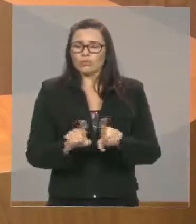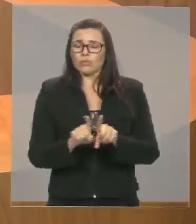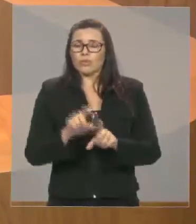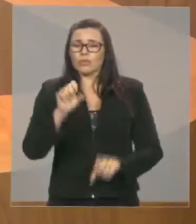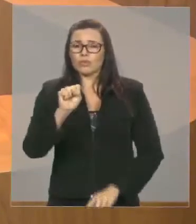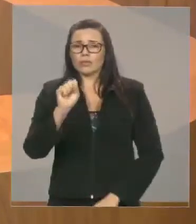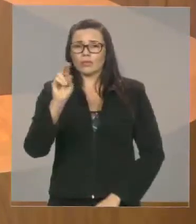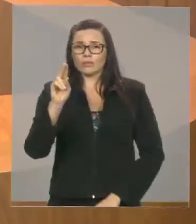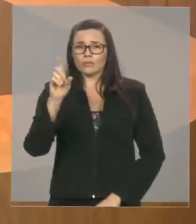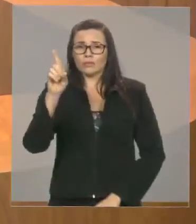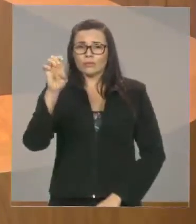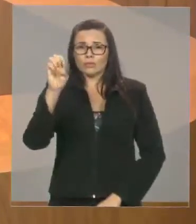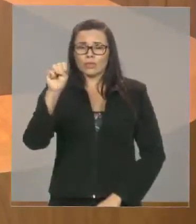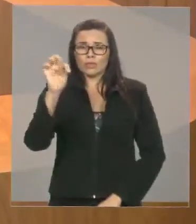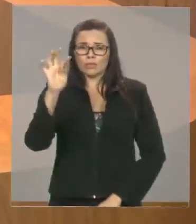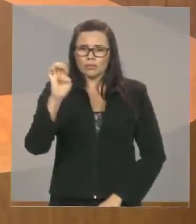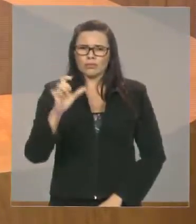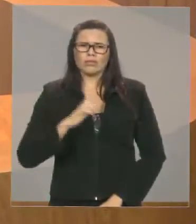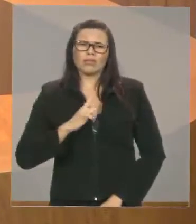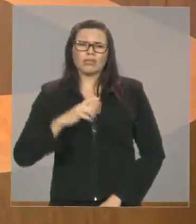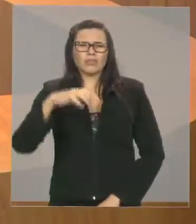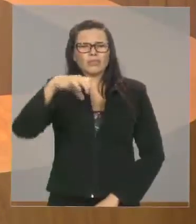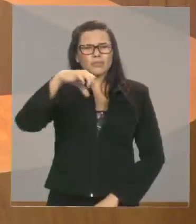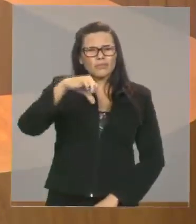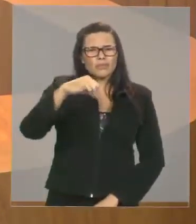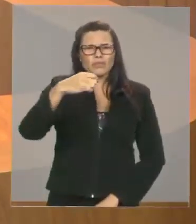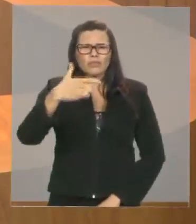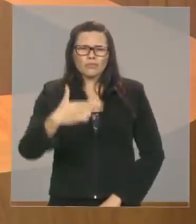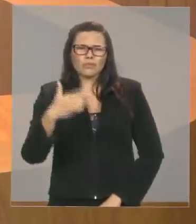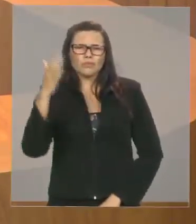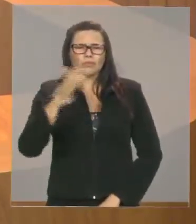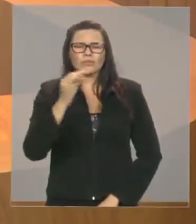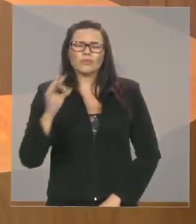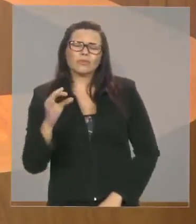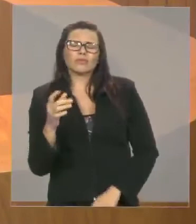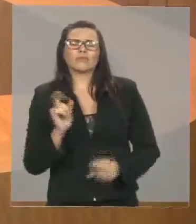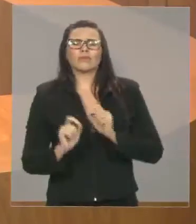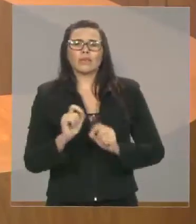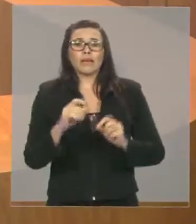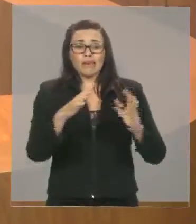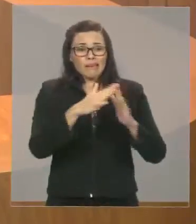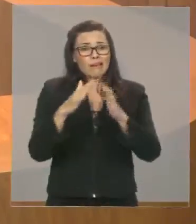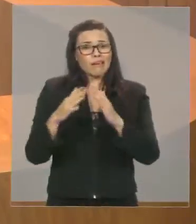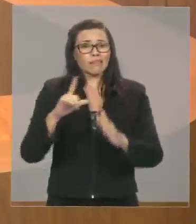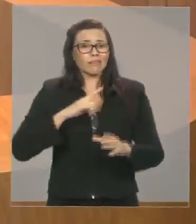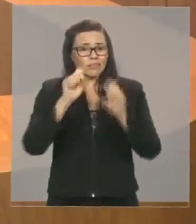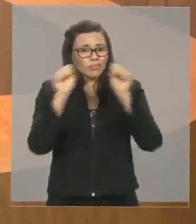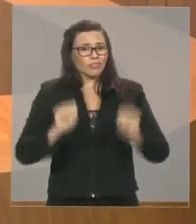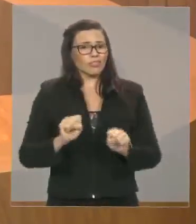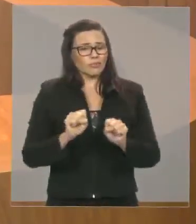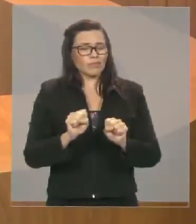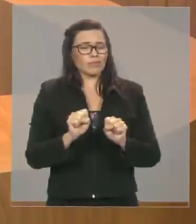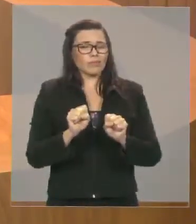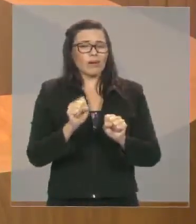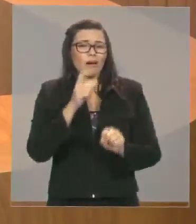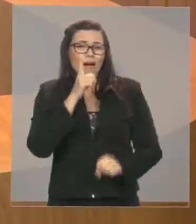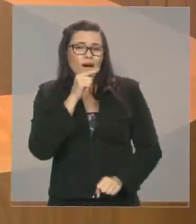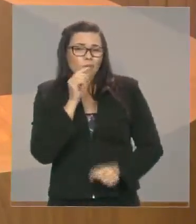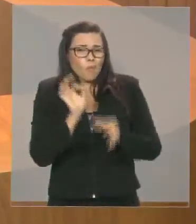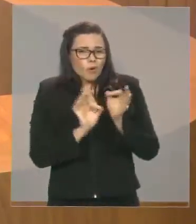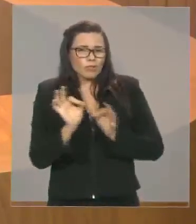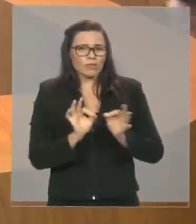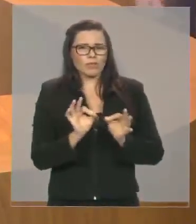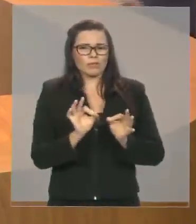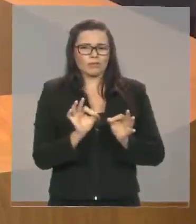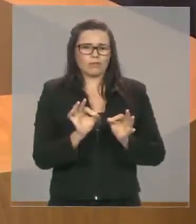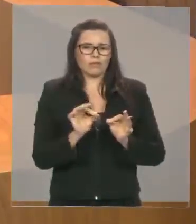água, contra 60% só do Norte. Um dos pontos considerados cruciais na lei de saneamento, e